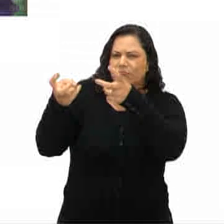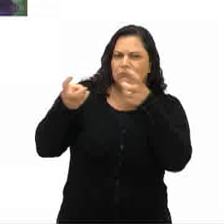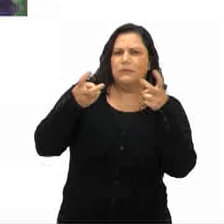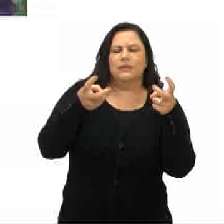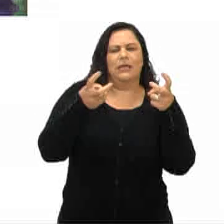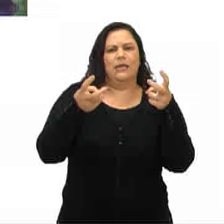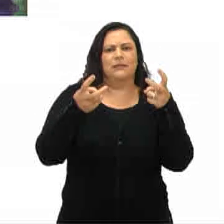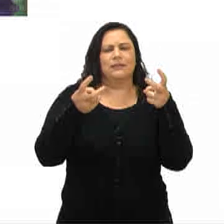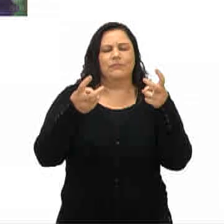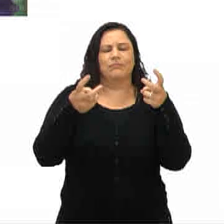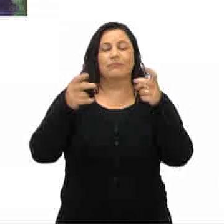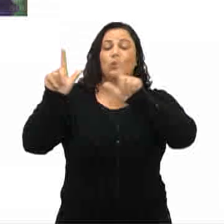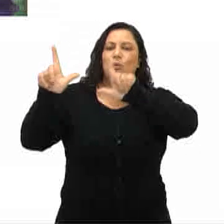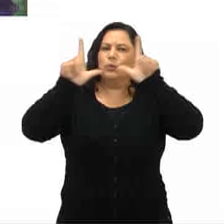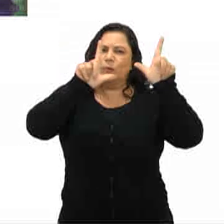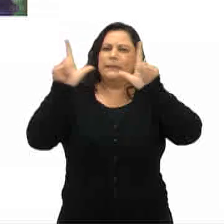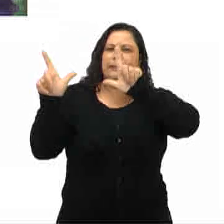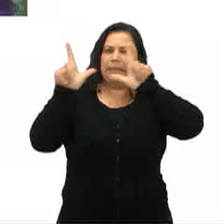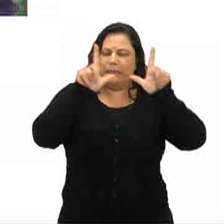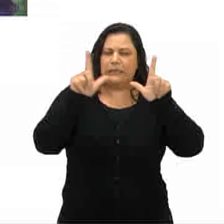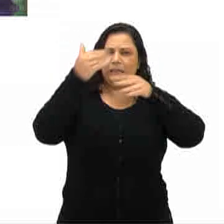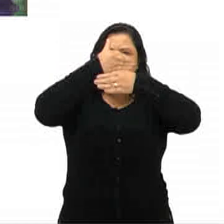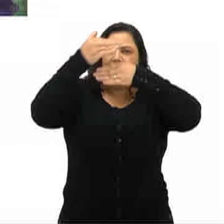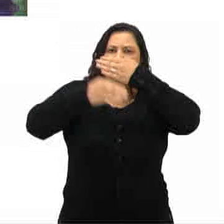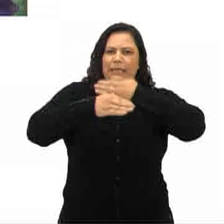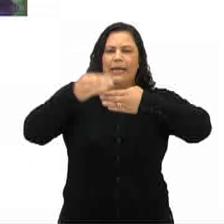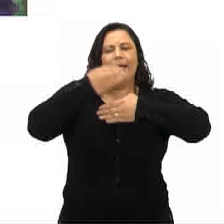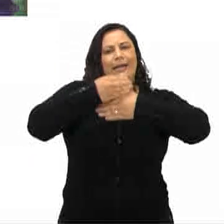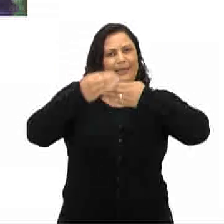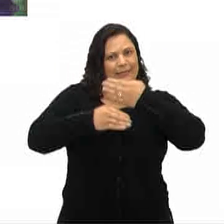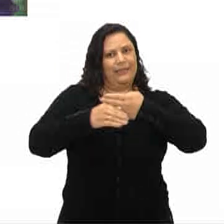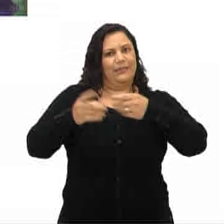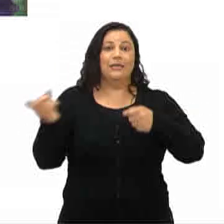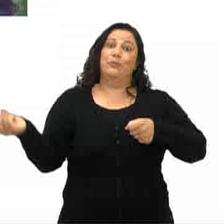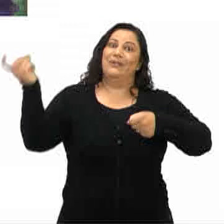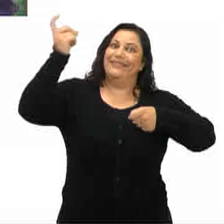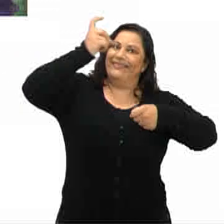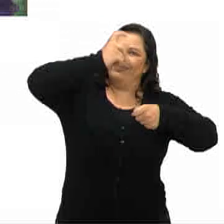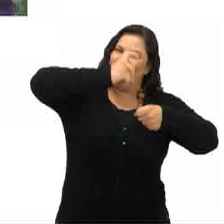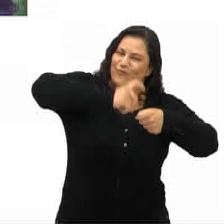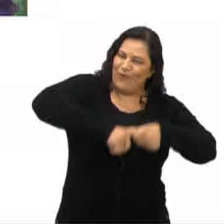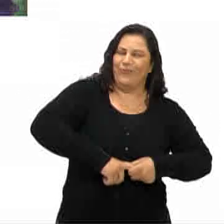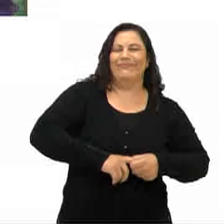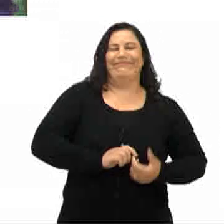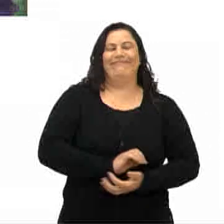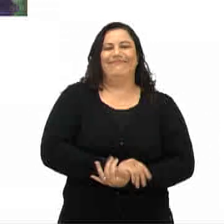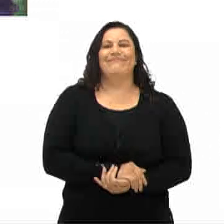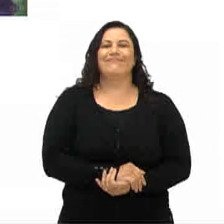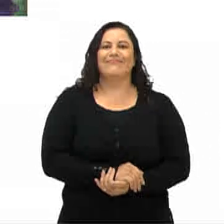buscar um pouquinho nos slides que eu passei, e a gente volta em definitivo mesmo, hein, pessoal? Eu juro que agora é definitivo.